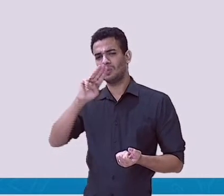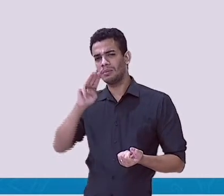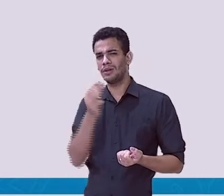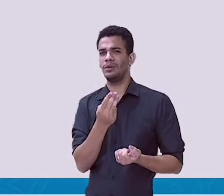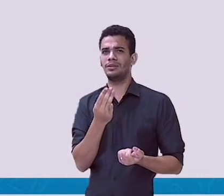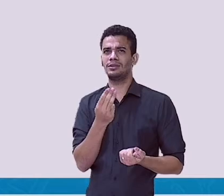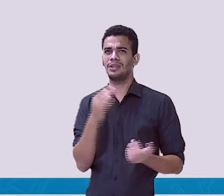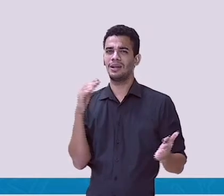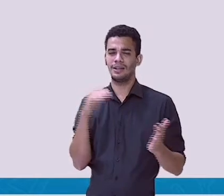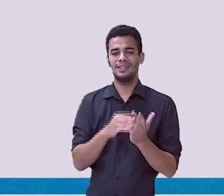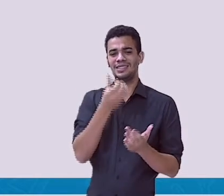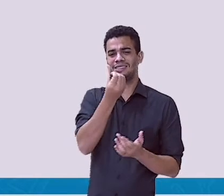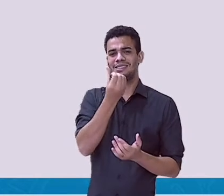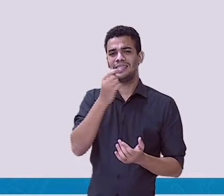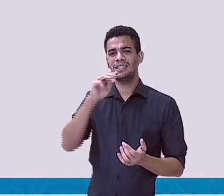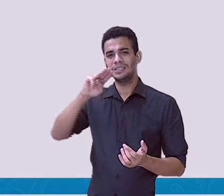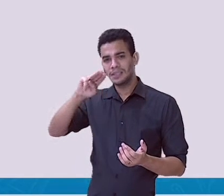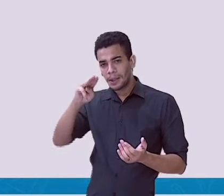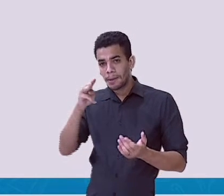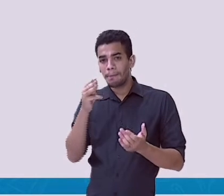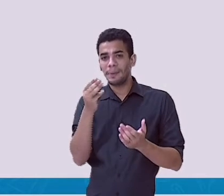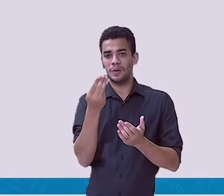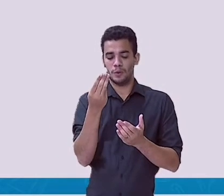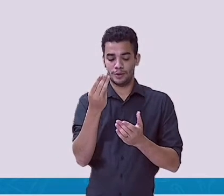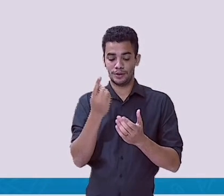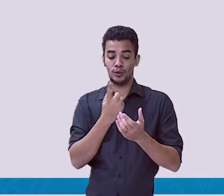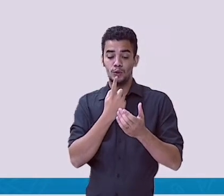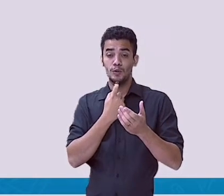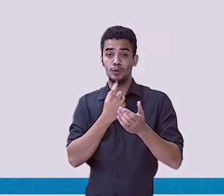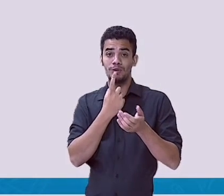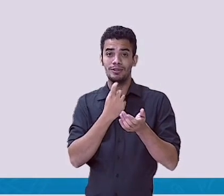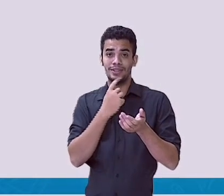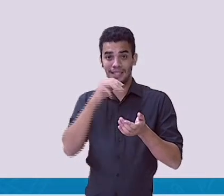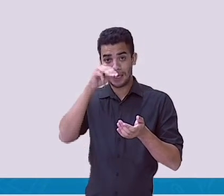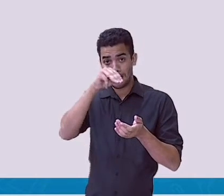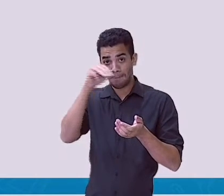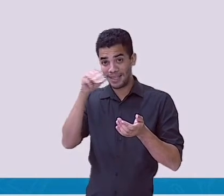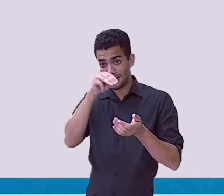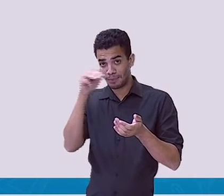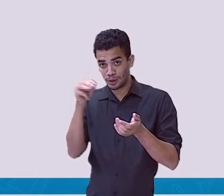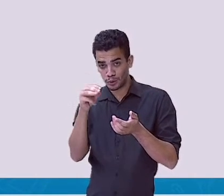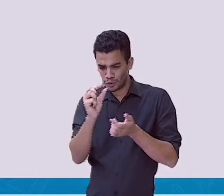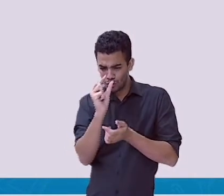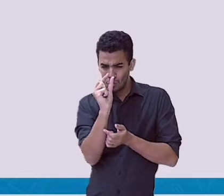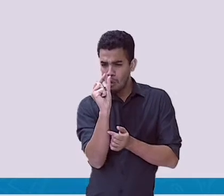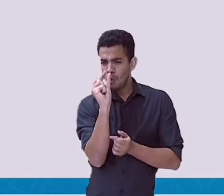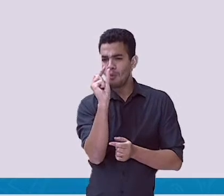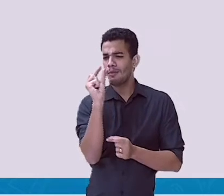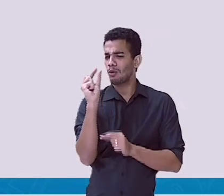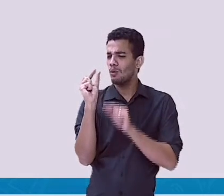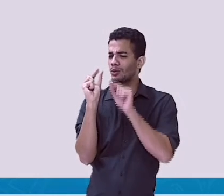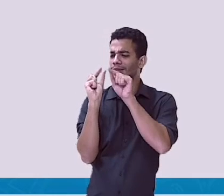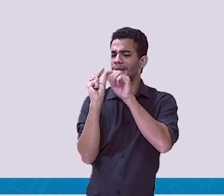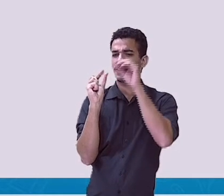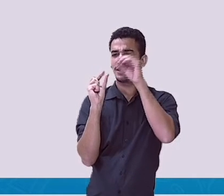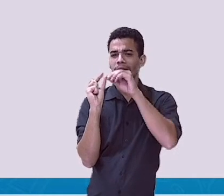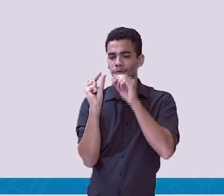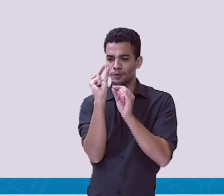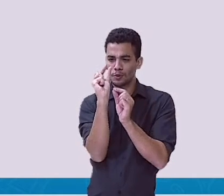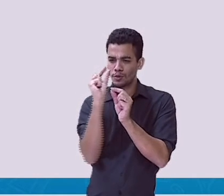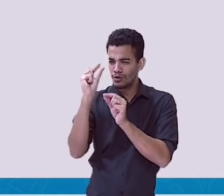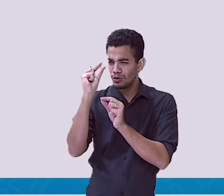glóbulos vermelhos por milímetros cúbicos. Nossa, professora, é muito! Sim.